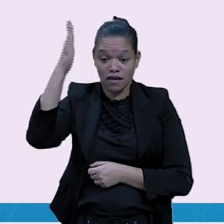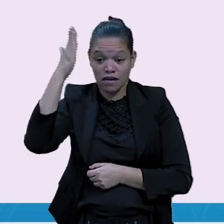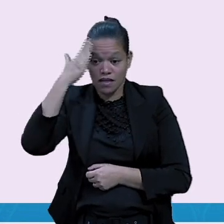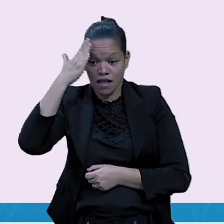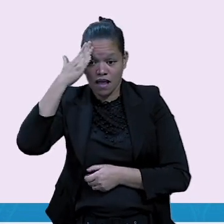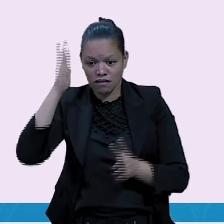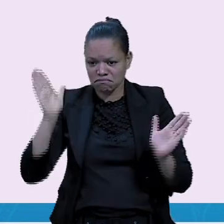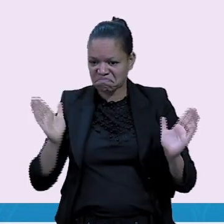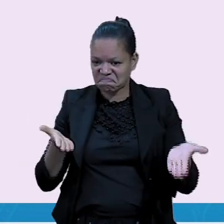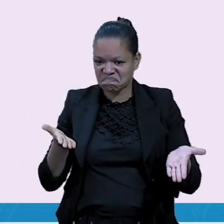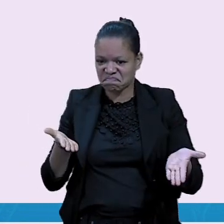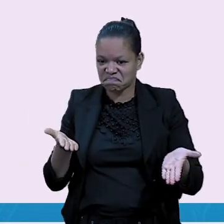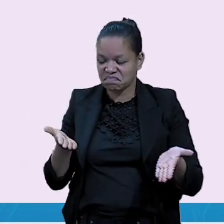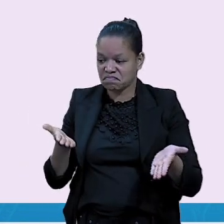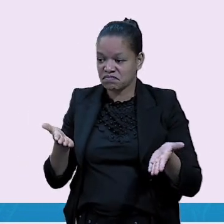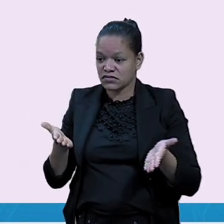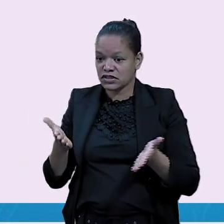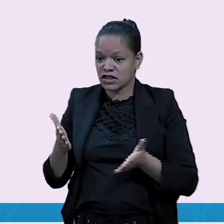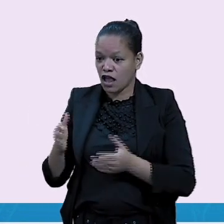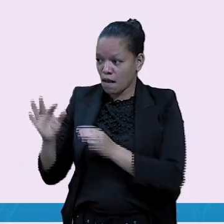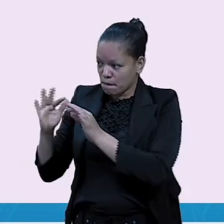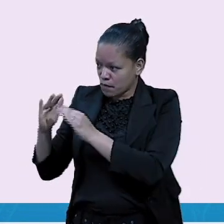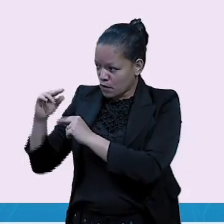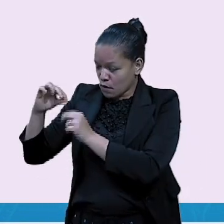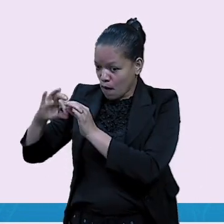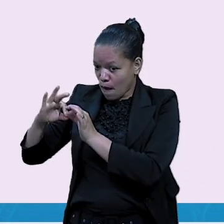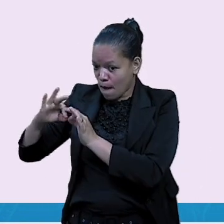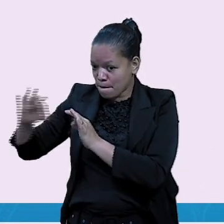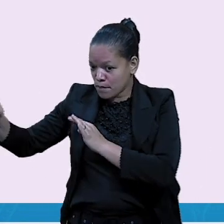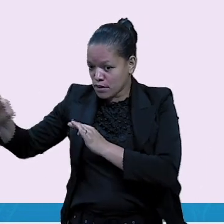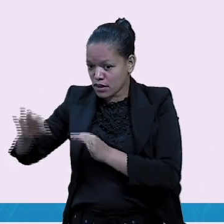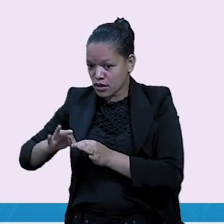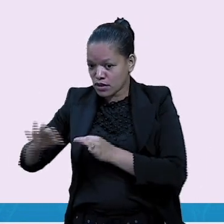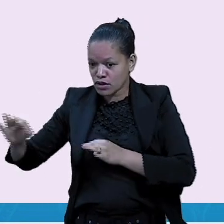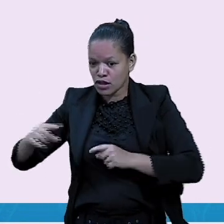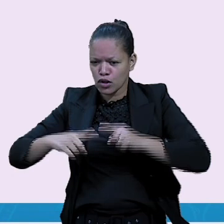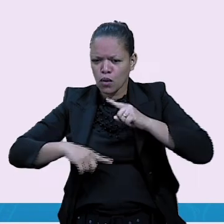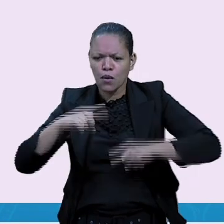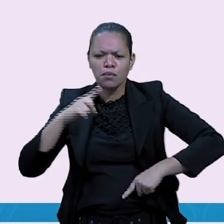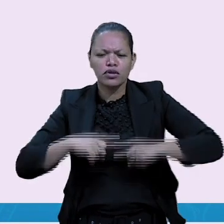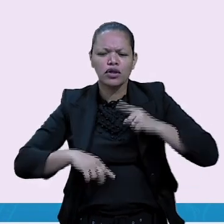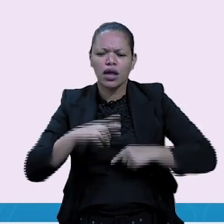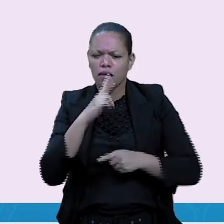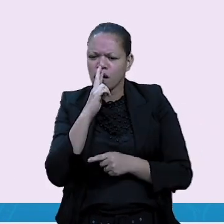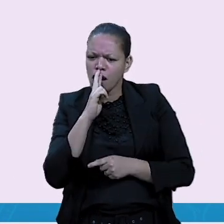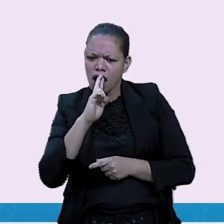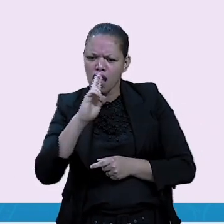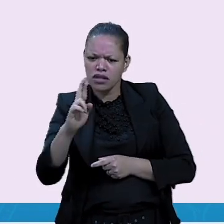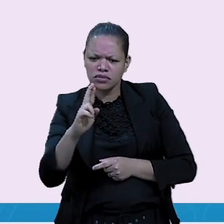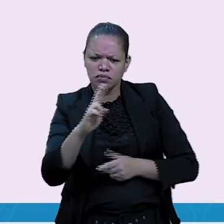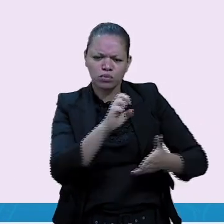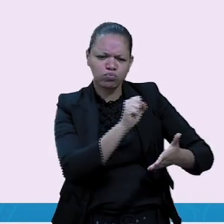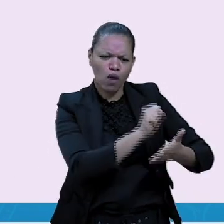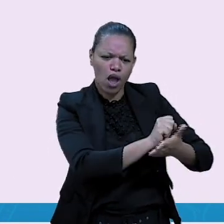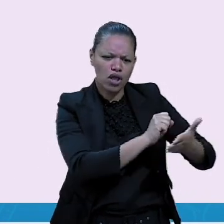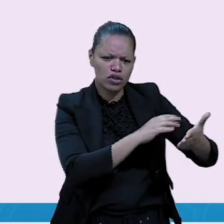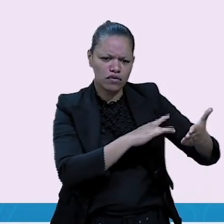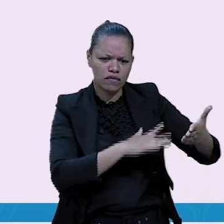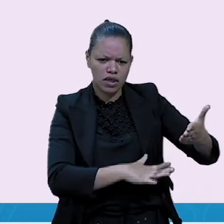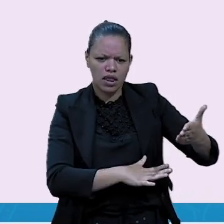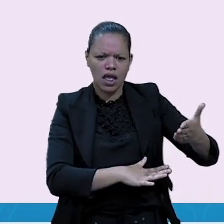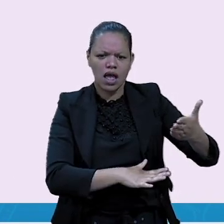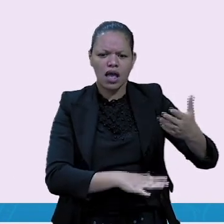cada objeto, a gente vai responder algumas atividades. Agora é com você. Quantos centímetros